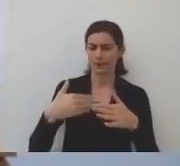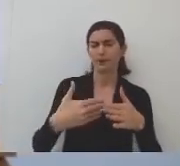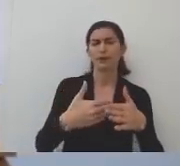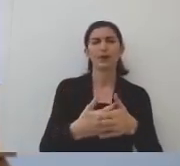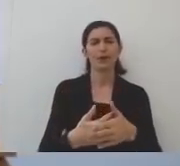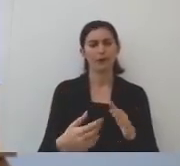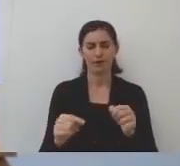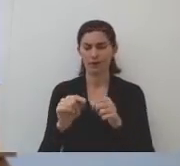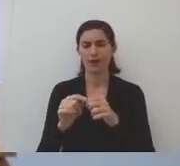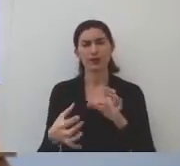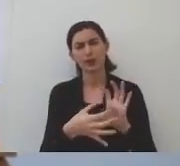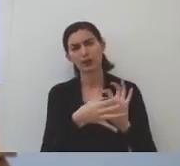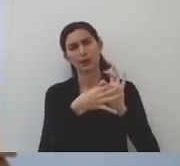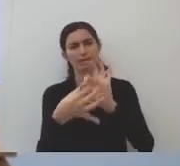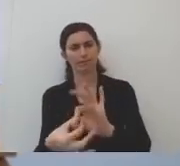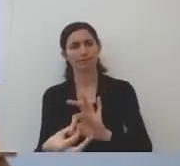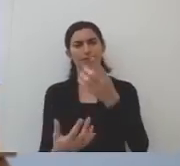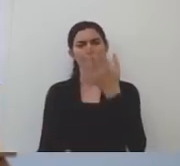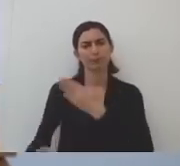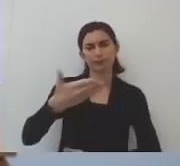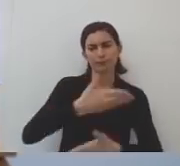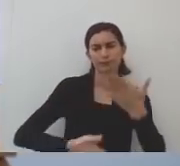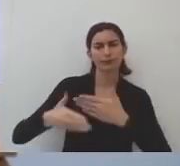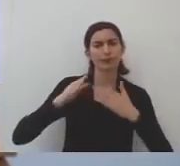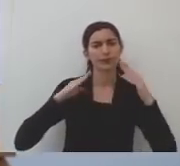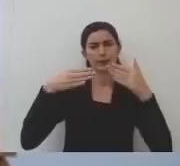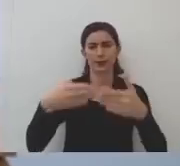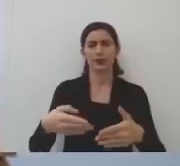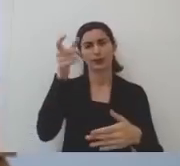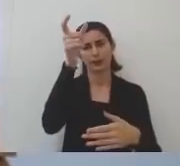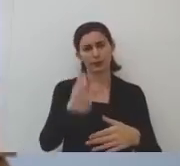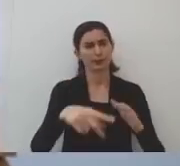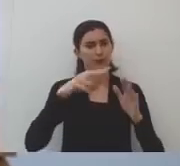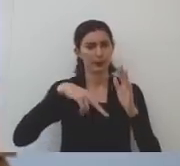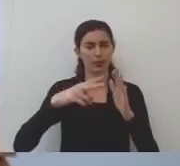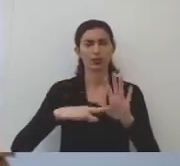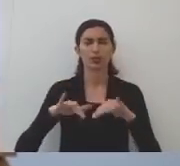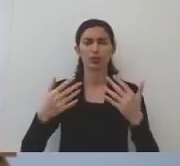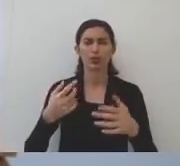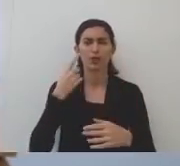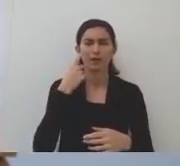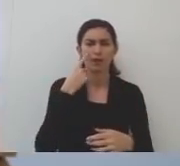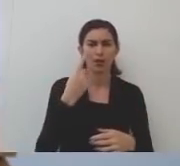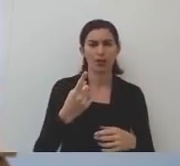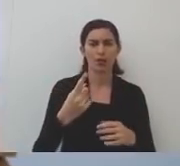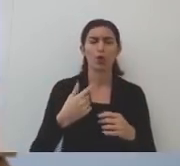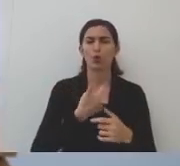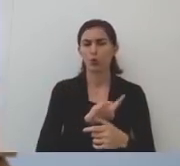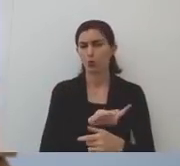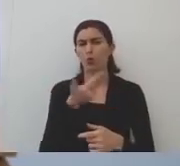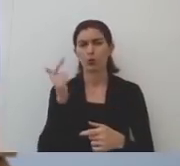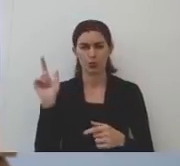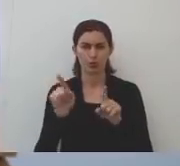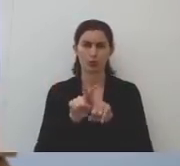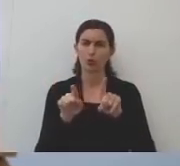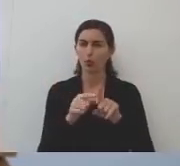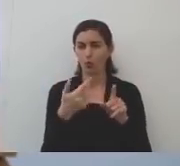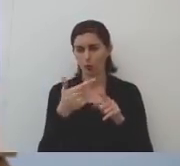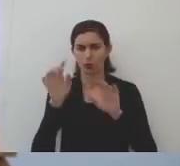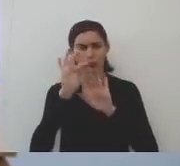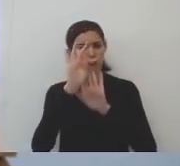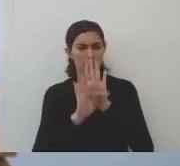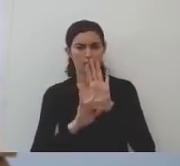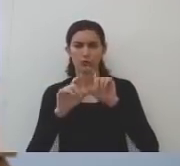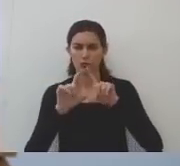né? Isso faz essa interação direta com o nosso leitor. Então, eu queria que vocês vissem aí na tela também um outro